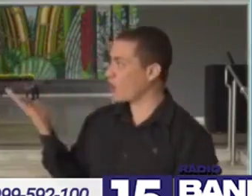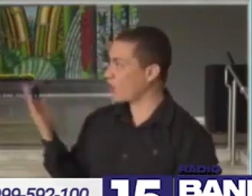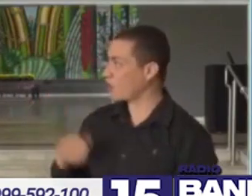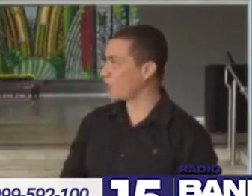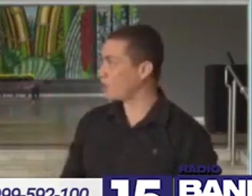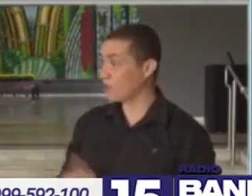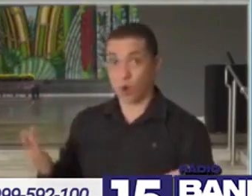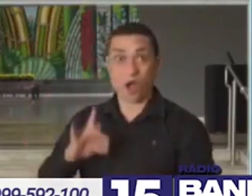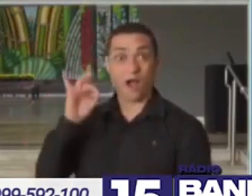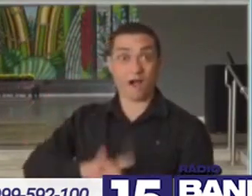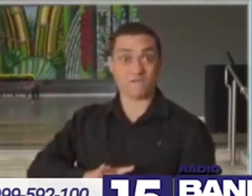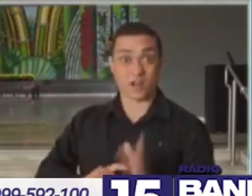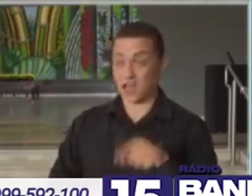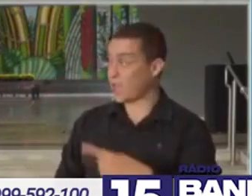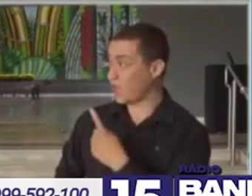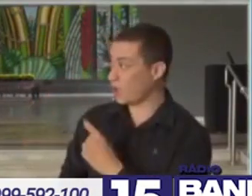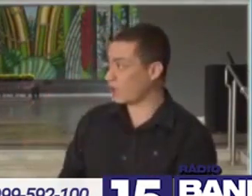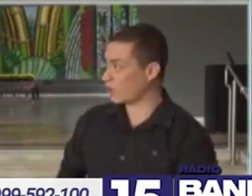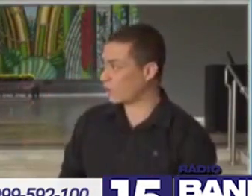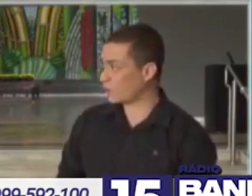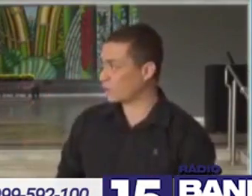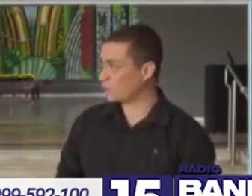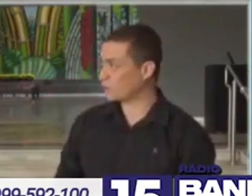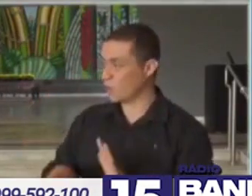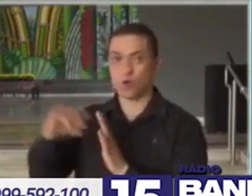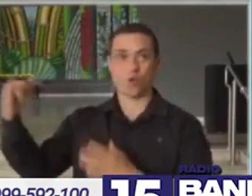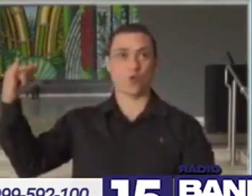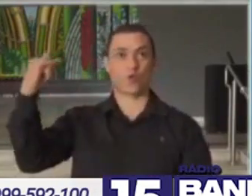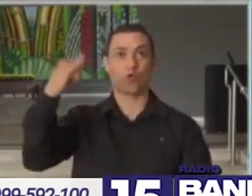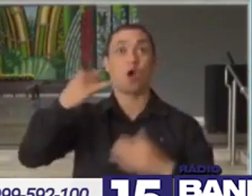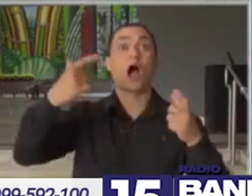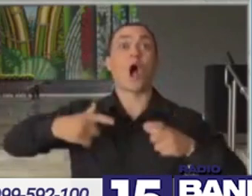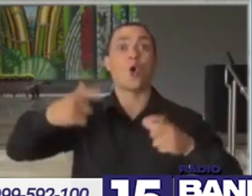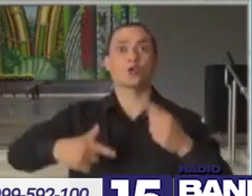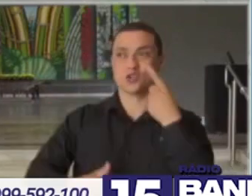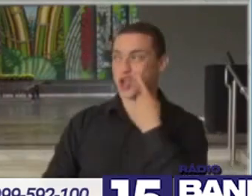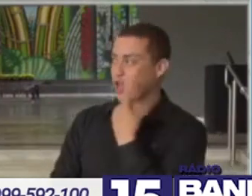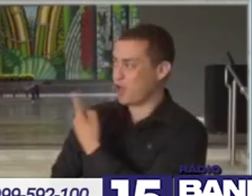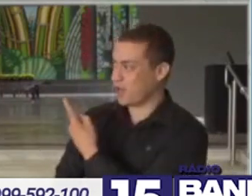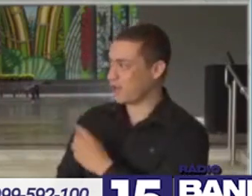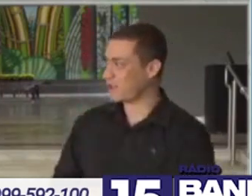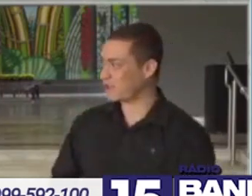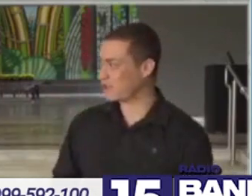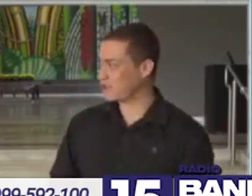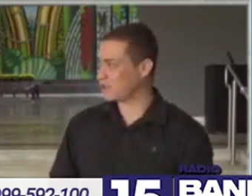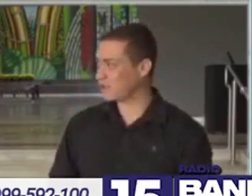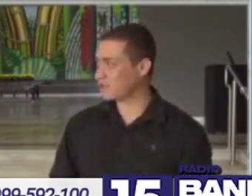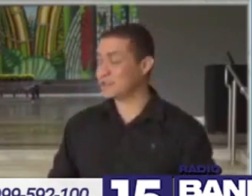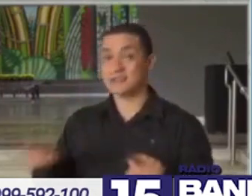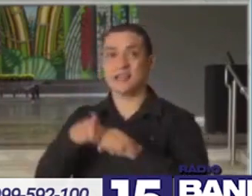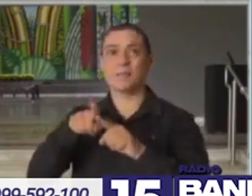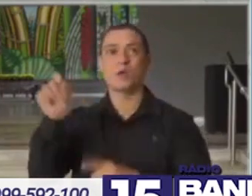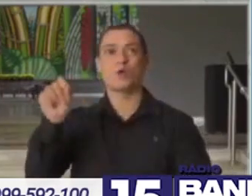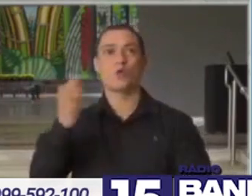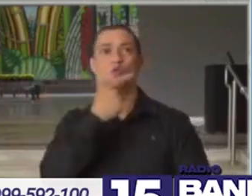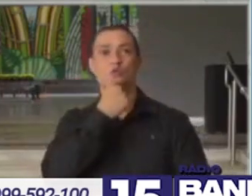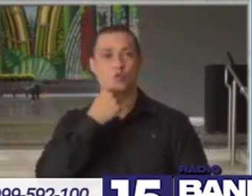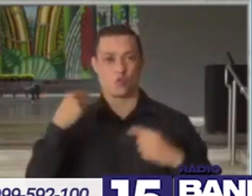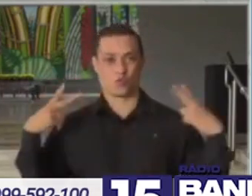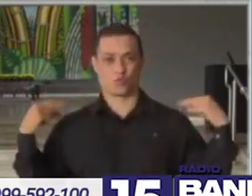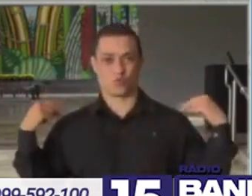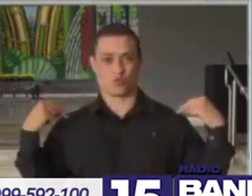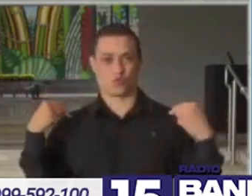10 vacinas contra a Covid-19 no Brasil são do Instituto Butantan, de São Paulo para o